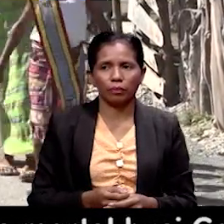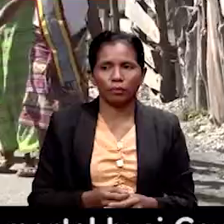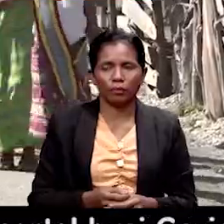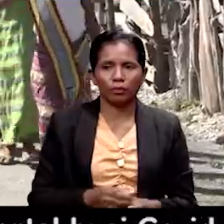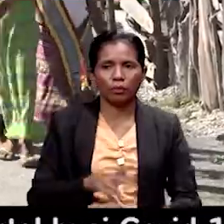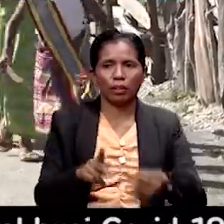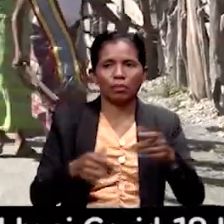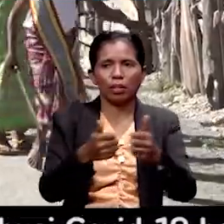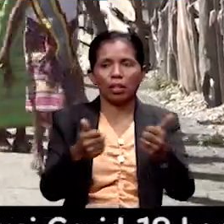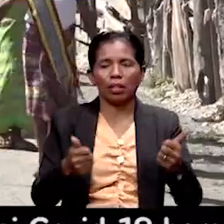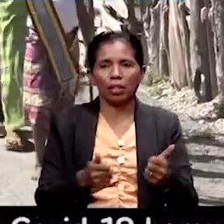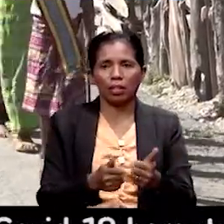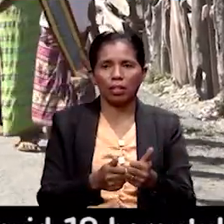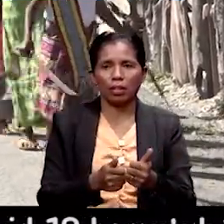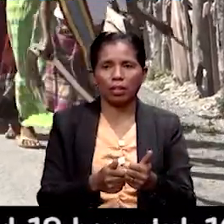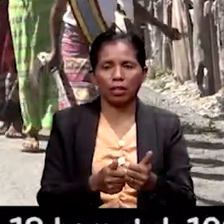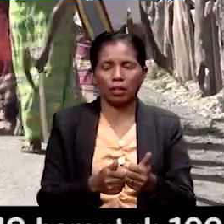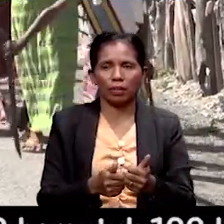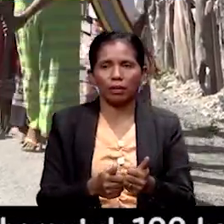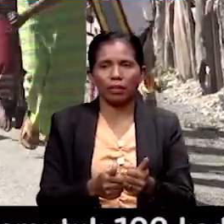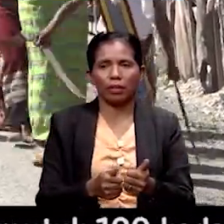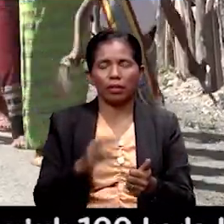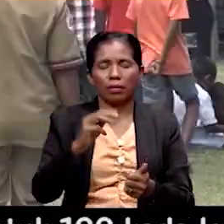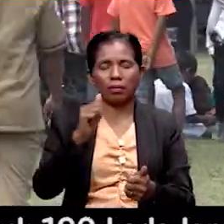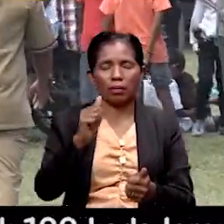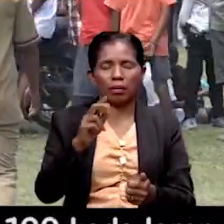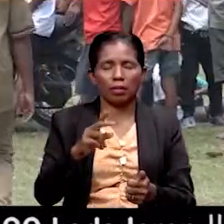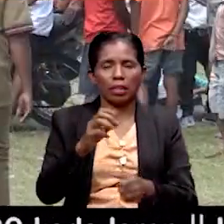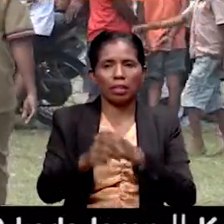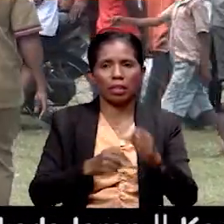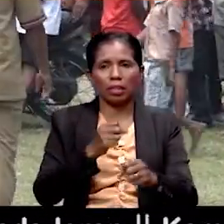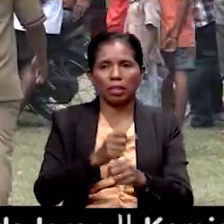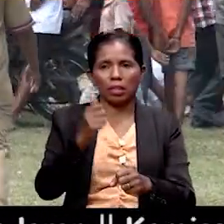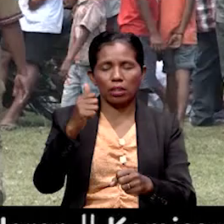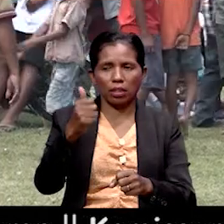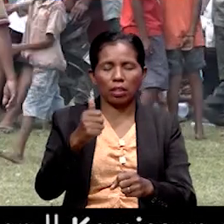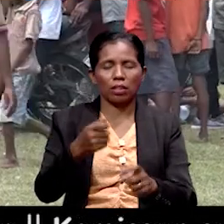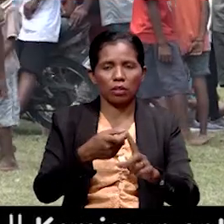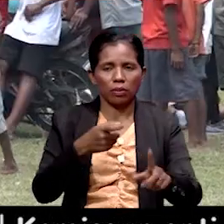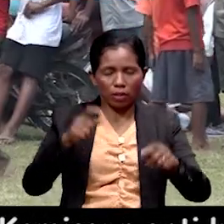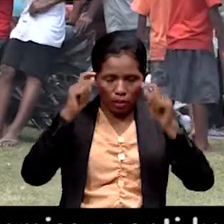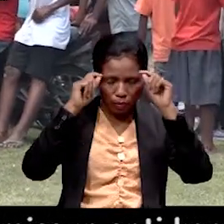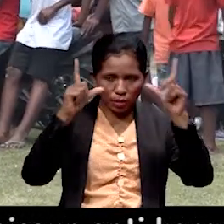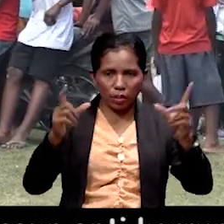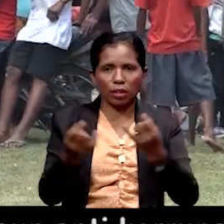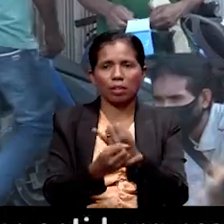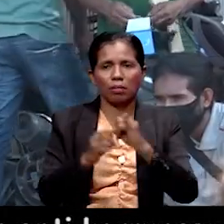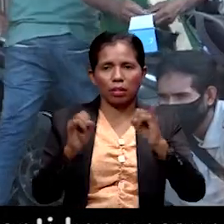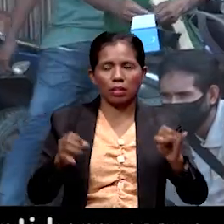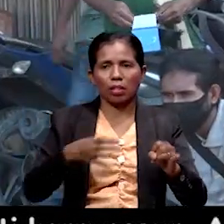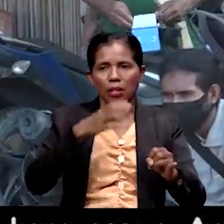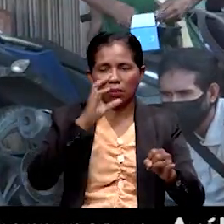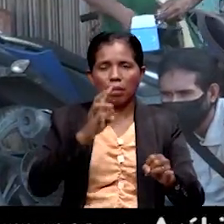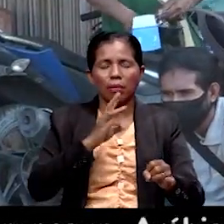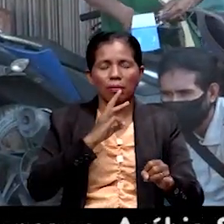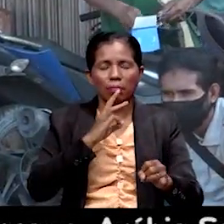Comunidade aldeia Laqueu Laletek maklusin manus nulurin durante tinan sanuluresin husi Timor Leste independência consumo deit